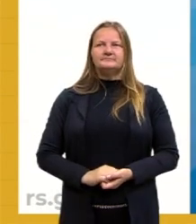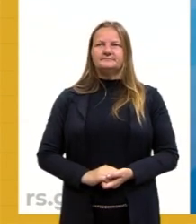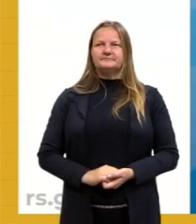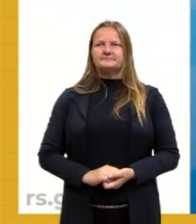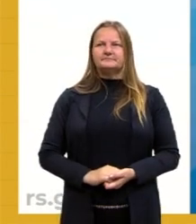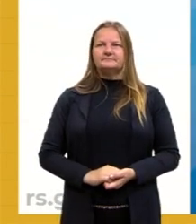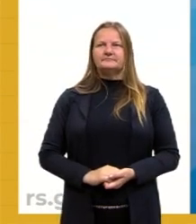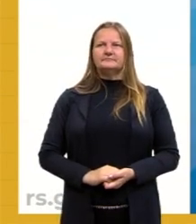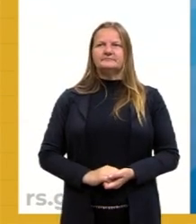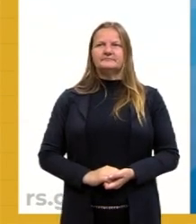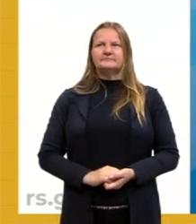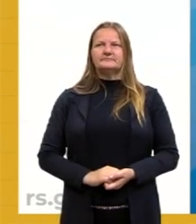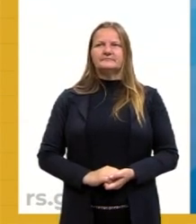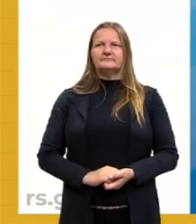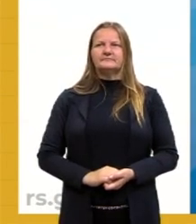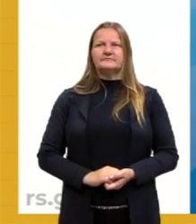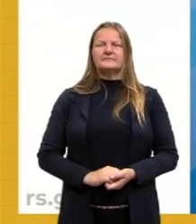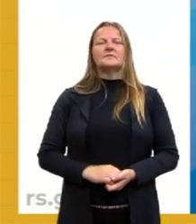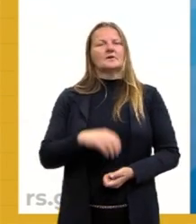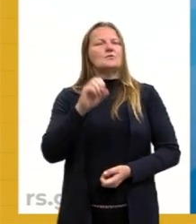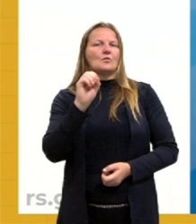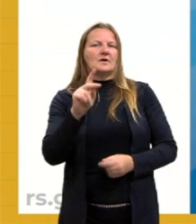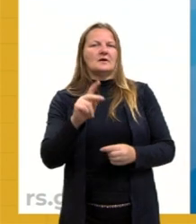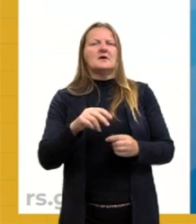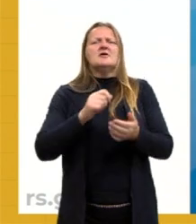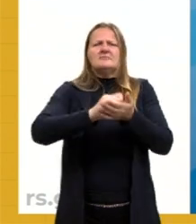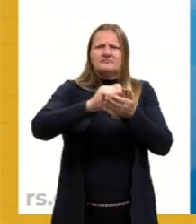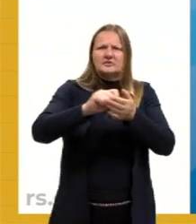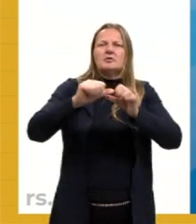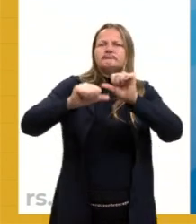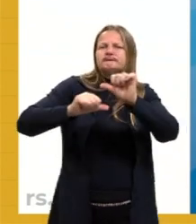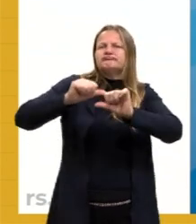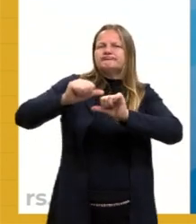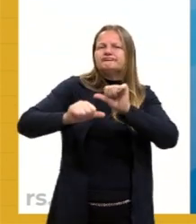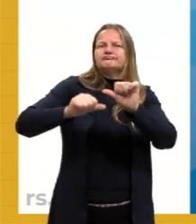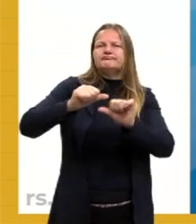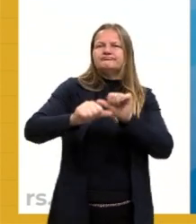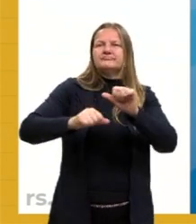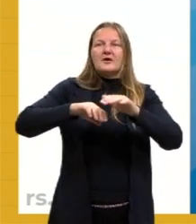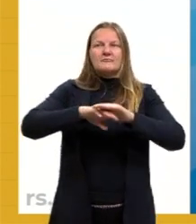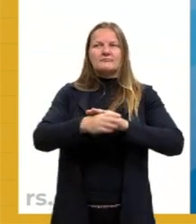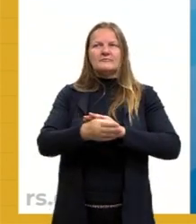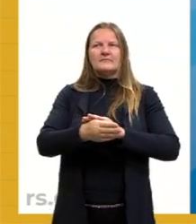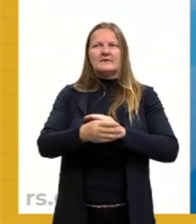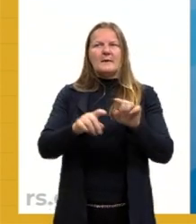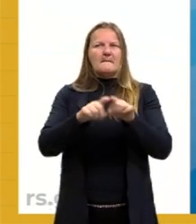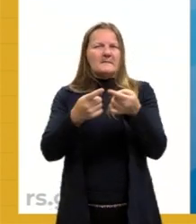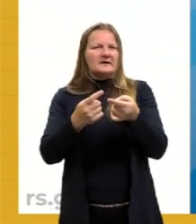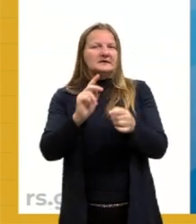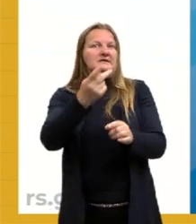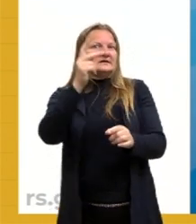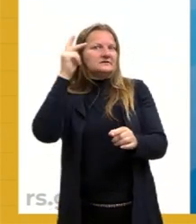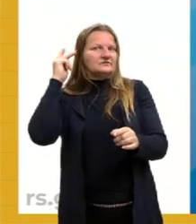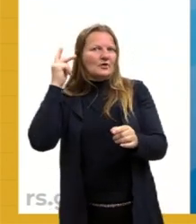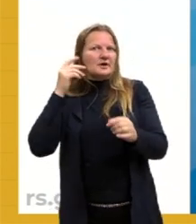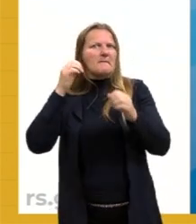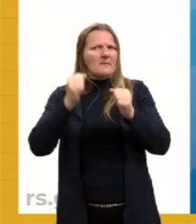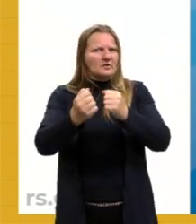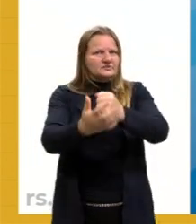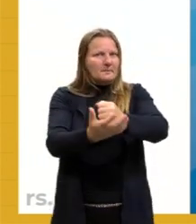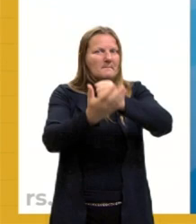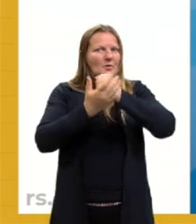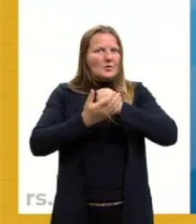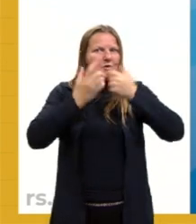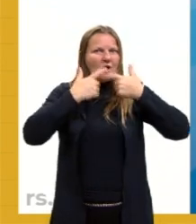Ok a escrita mudou e ao longo do tempo mas será que a história pode servir de conhecimento para as linguagens